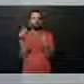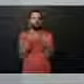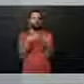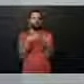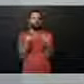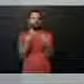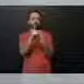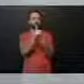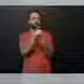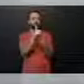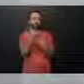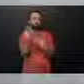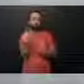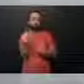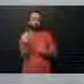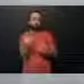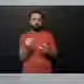centena.